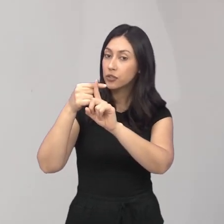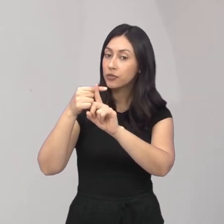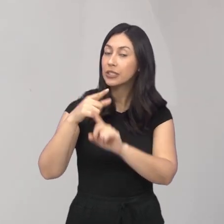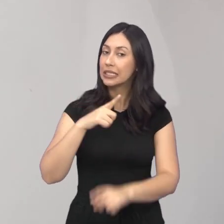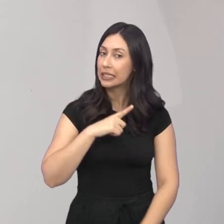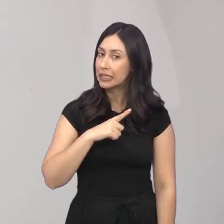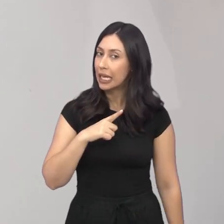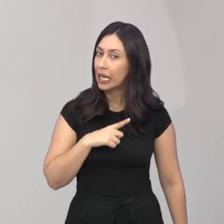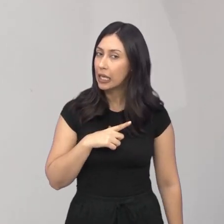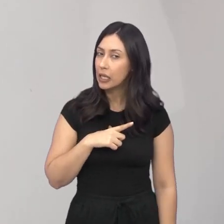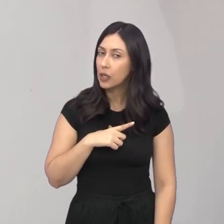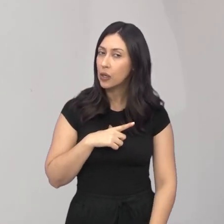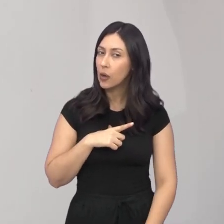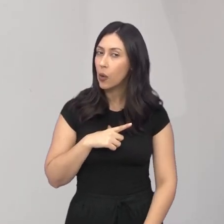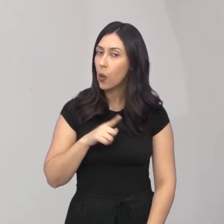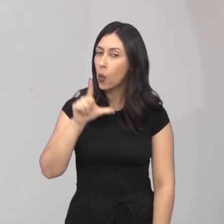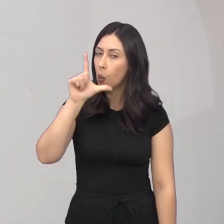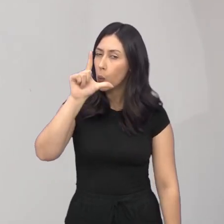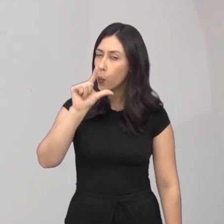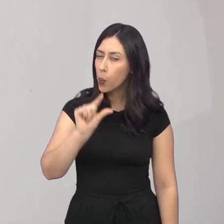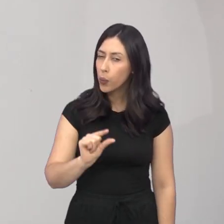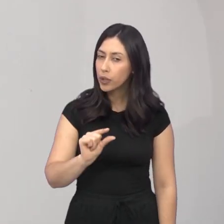existe ponto de mínimo.